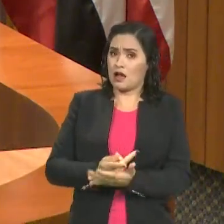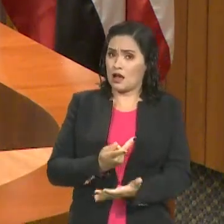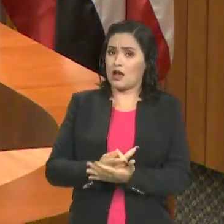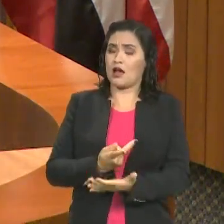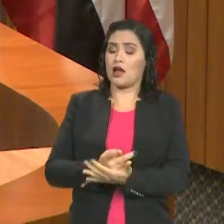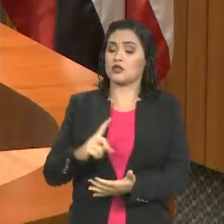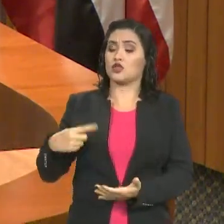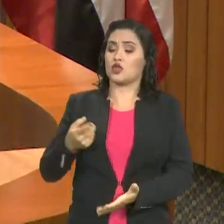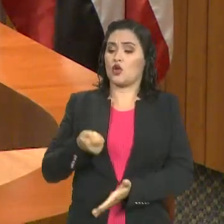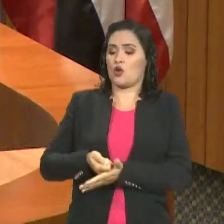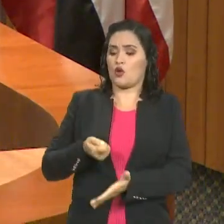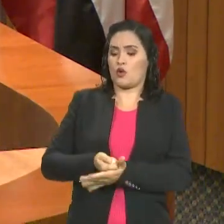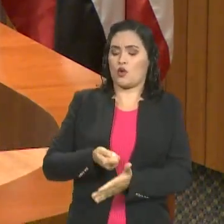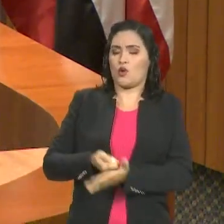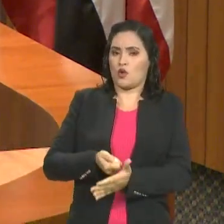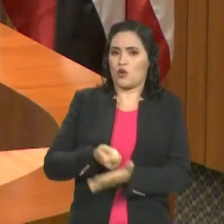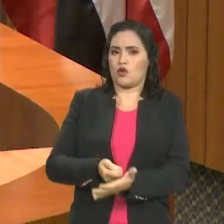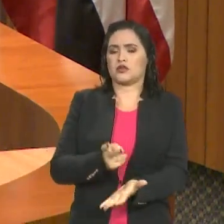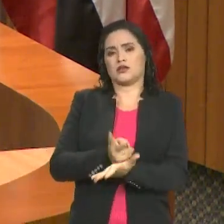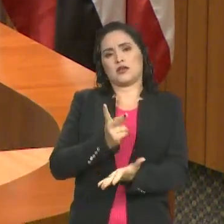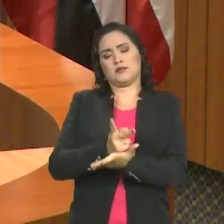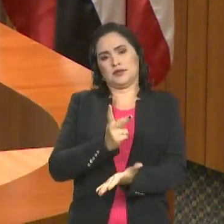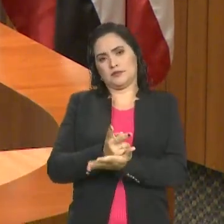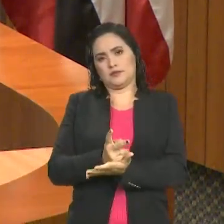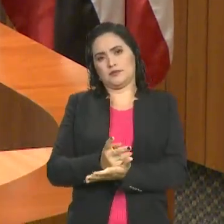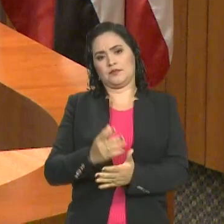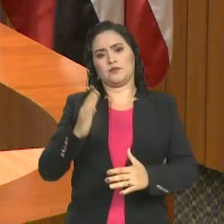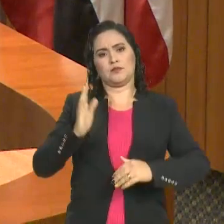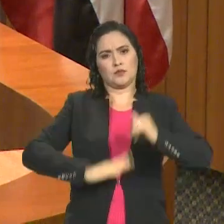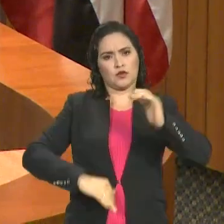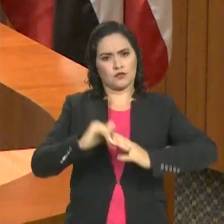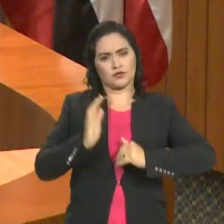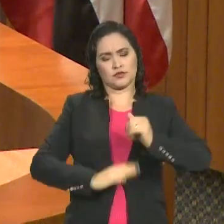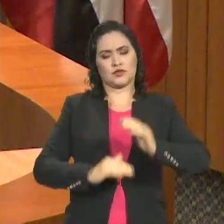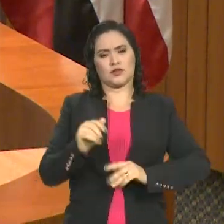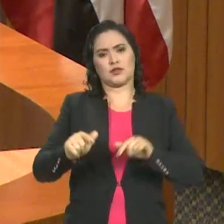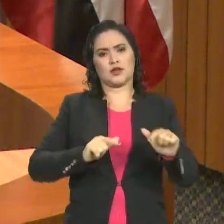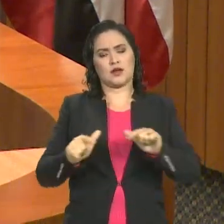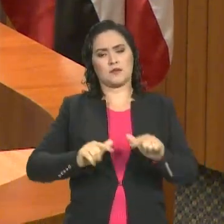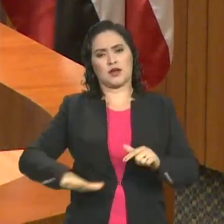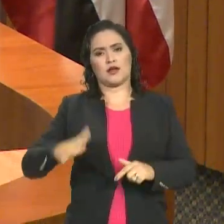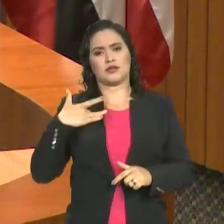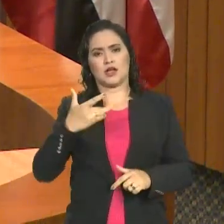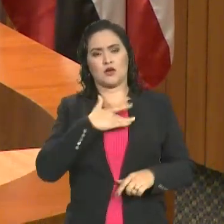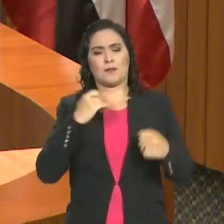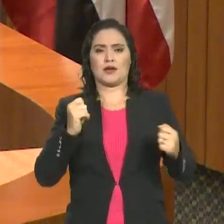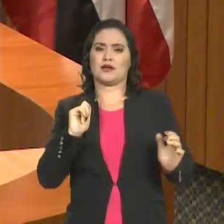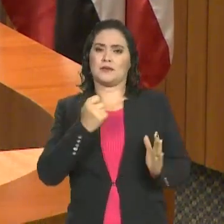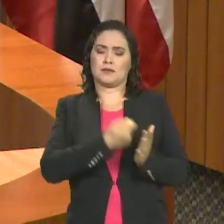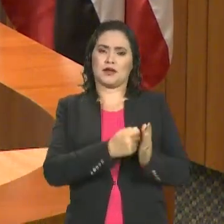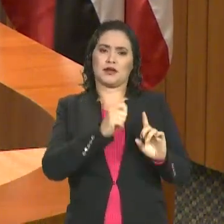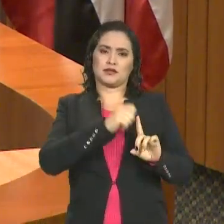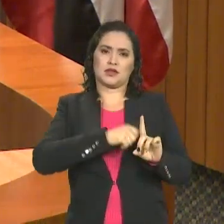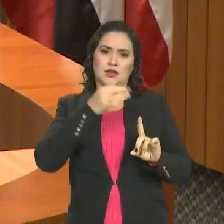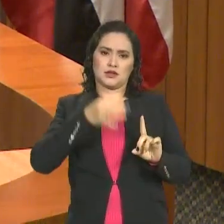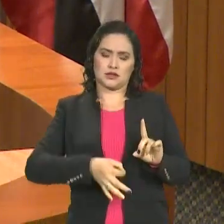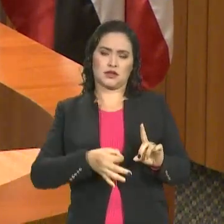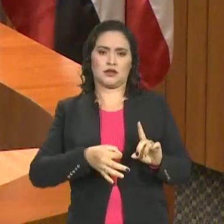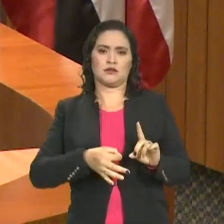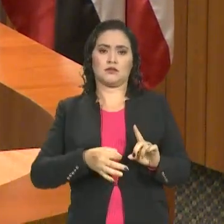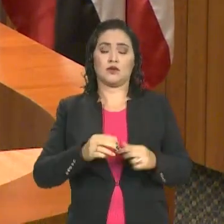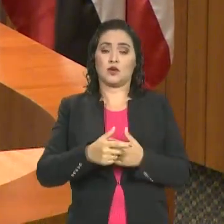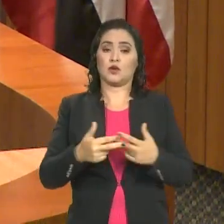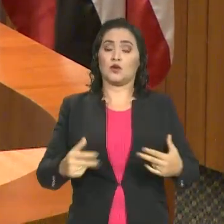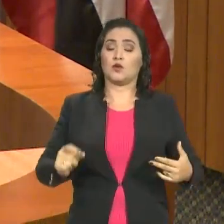duas medidas, profissional de saúde tem que ser pago. Portanto, isso aí são coisas que é o relato de